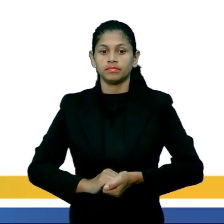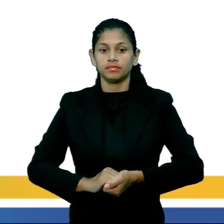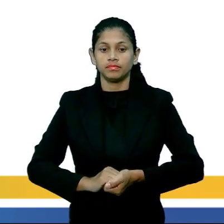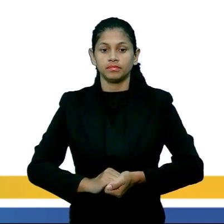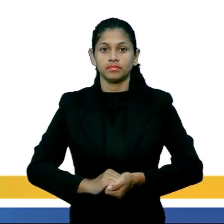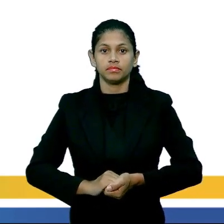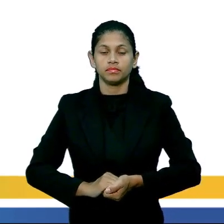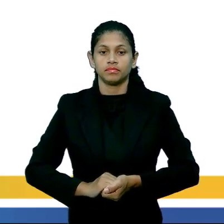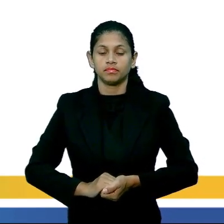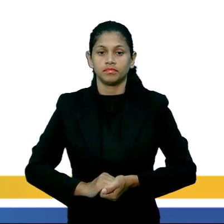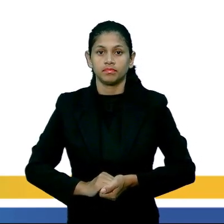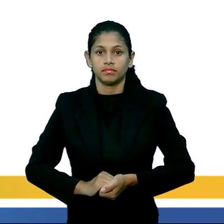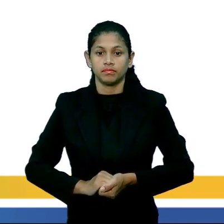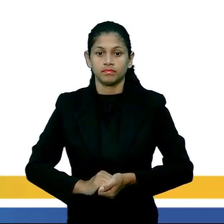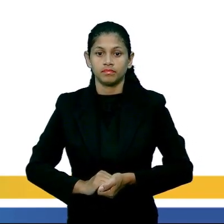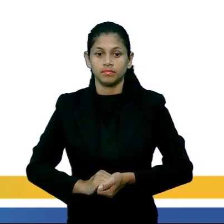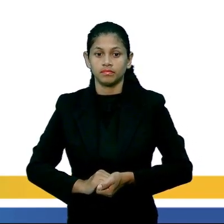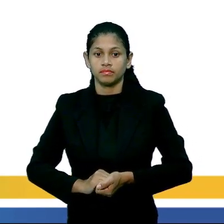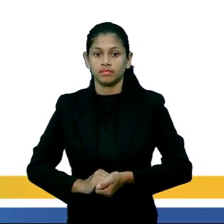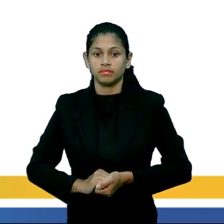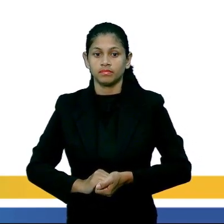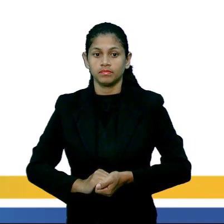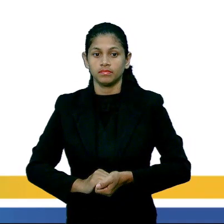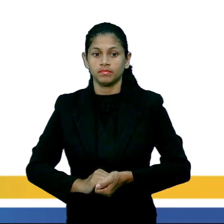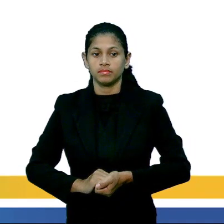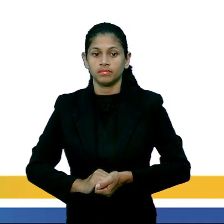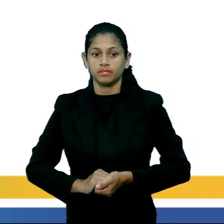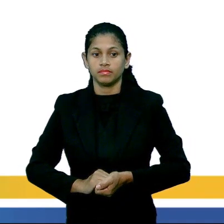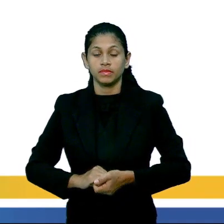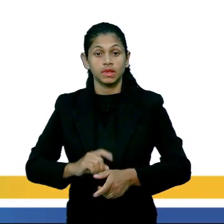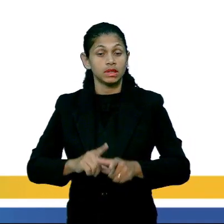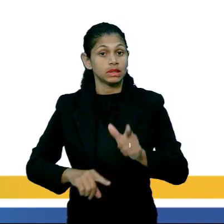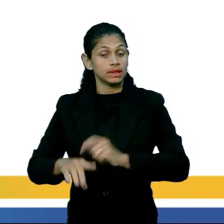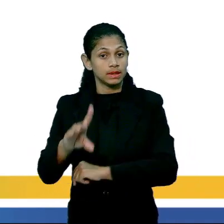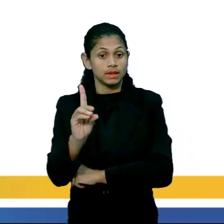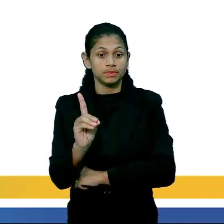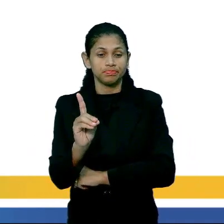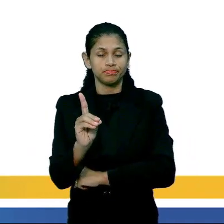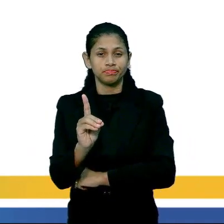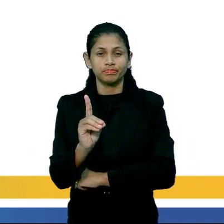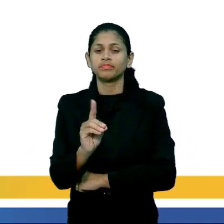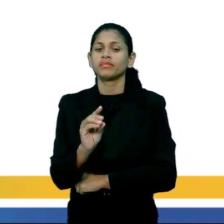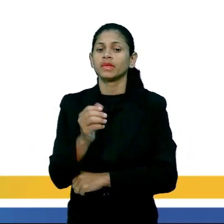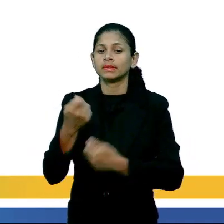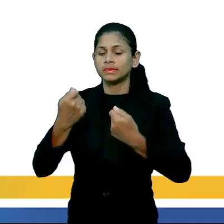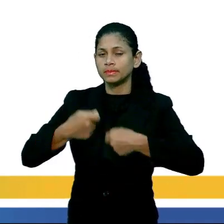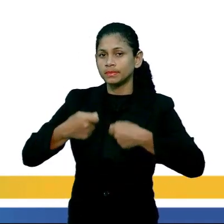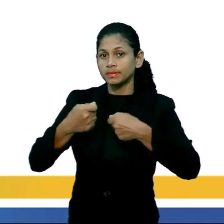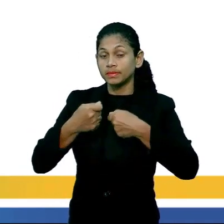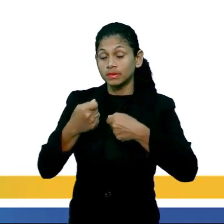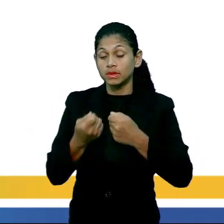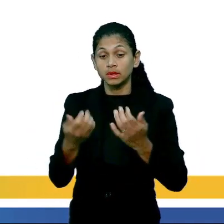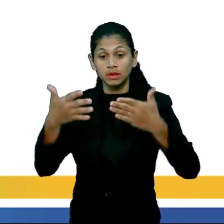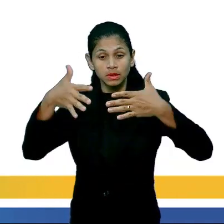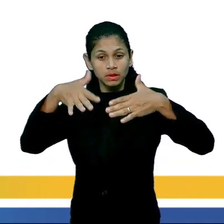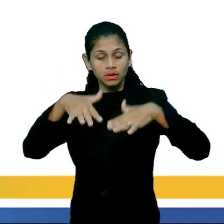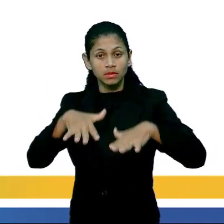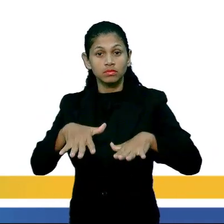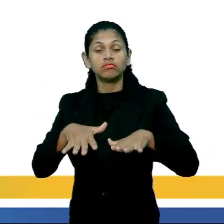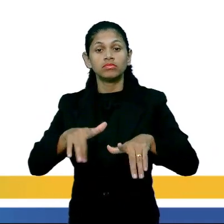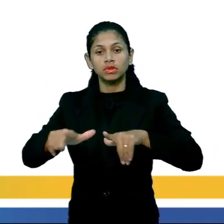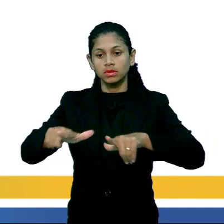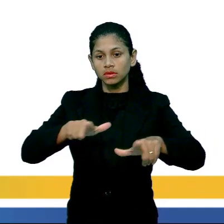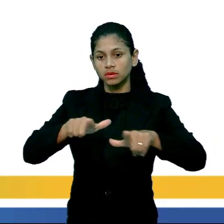na nossa questão, ok? Letra D, a necessidade de inserção de funcionários nativos